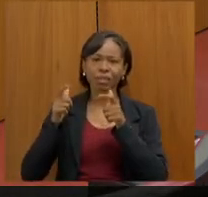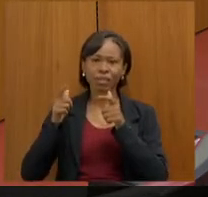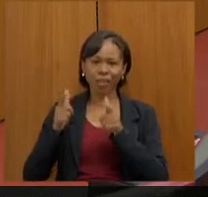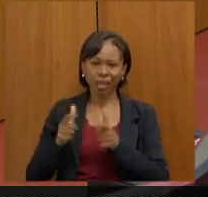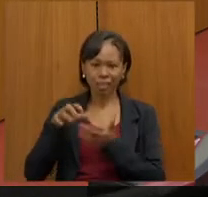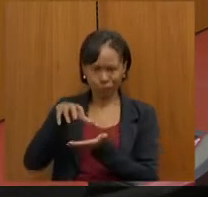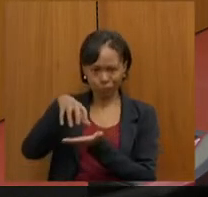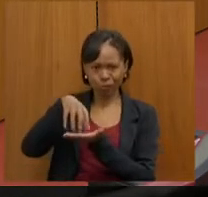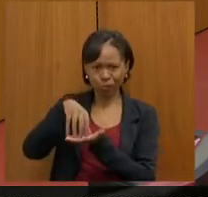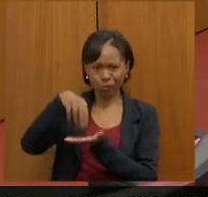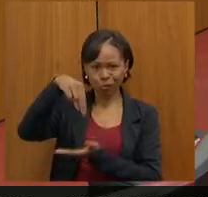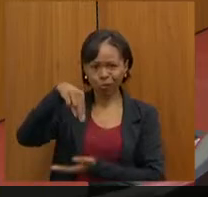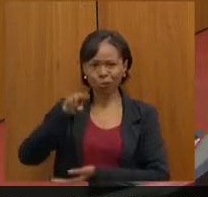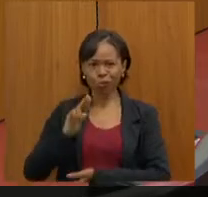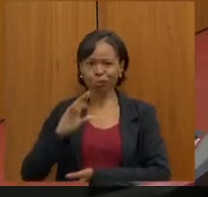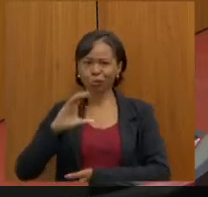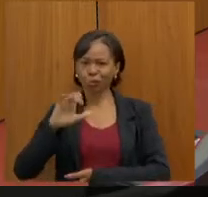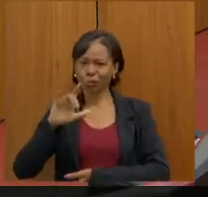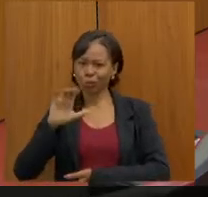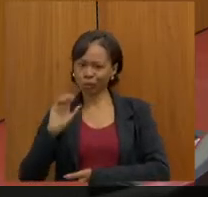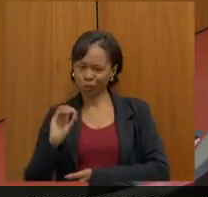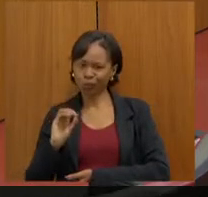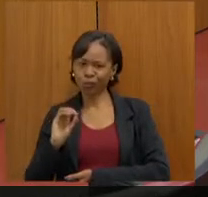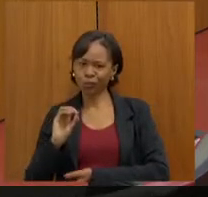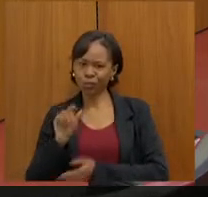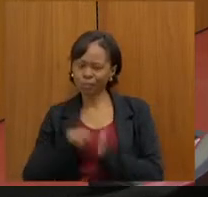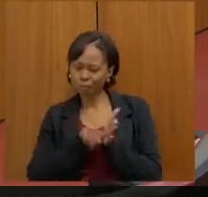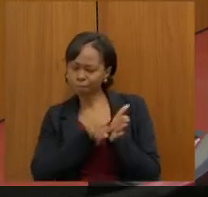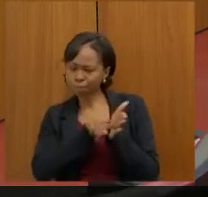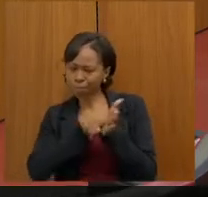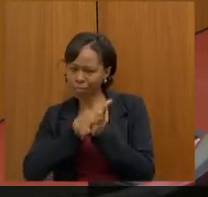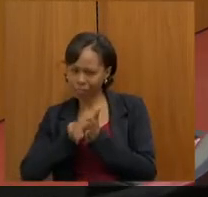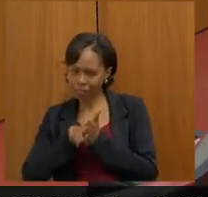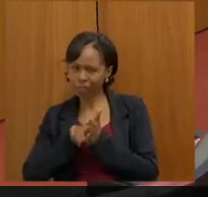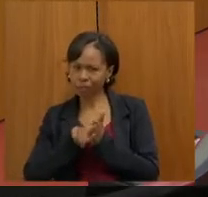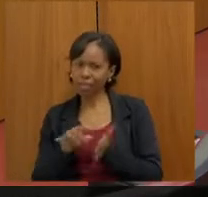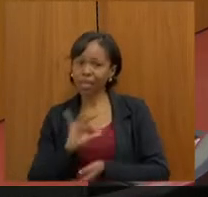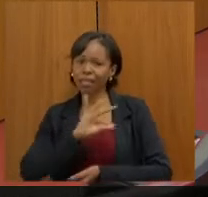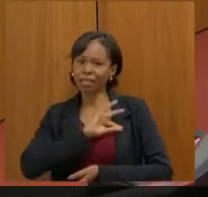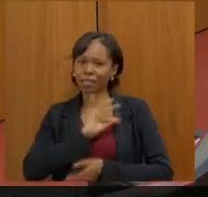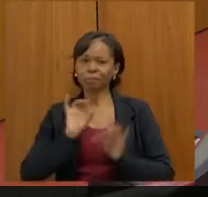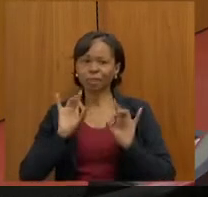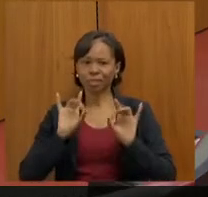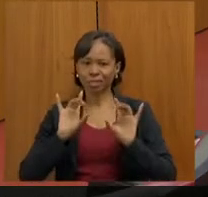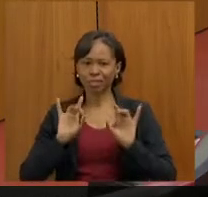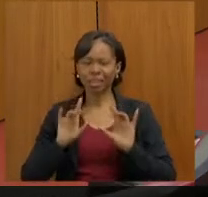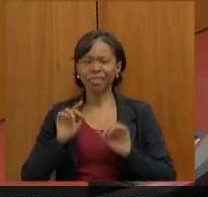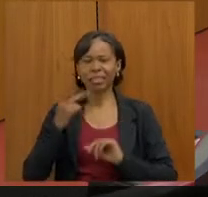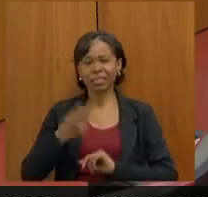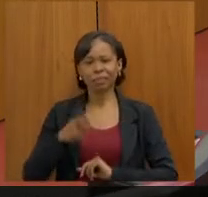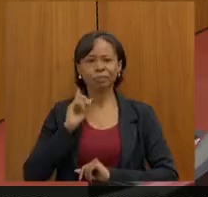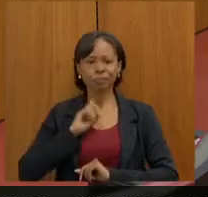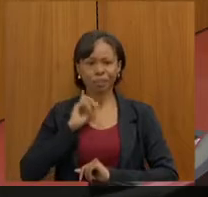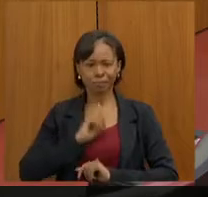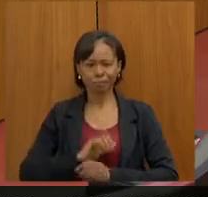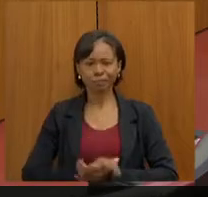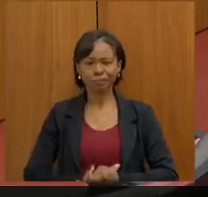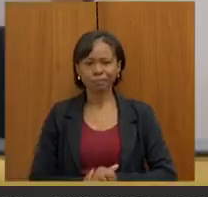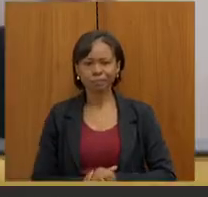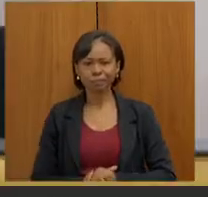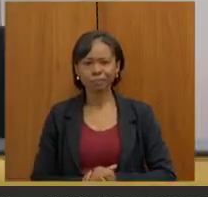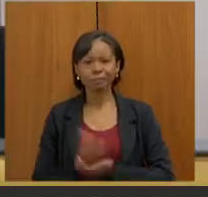e do núcleo de investigação de homicídios da delegacia especializada de homicídios em Minas Gerais Muito obrigado pela Ingrid